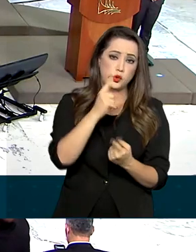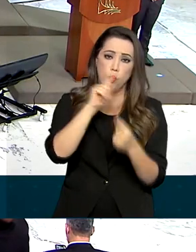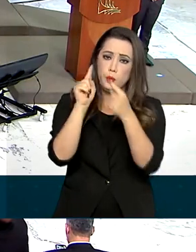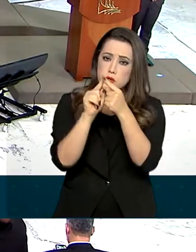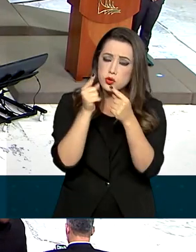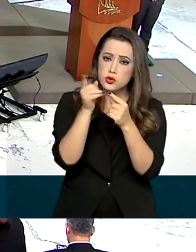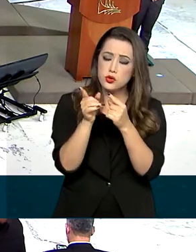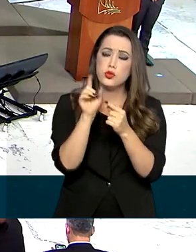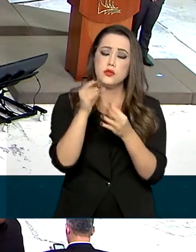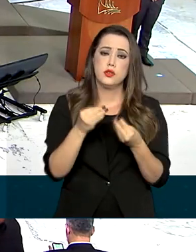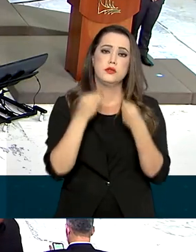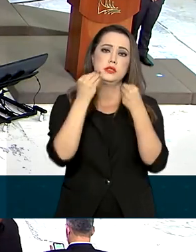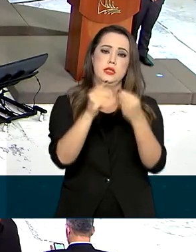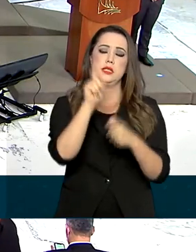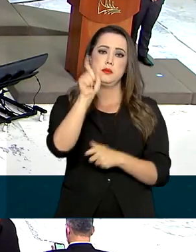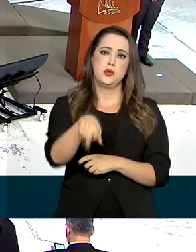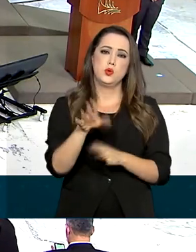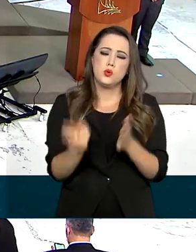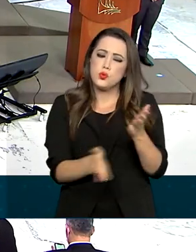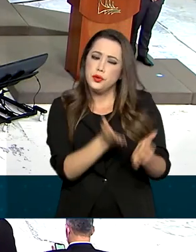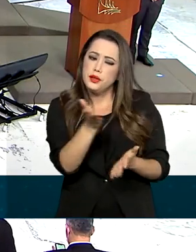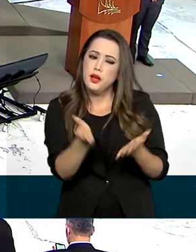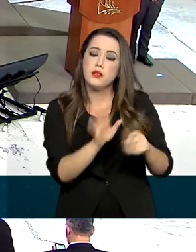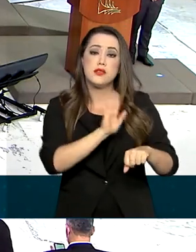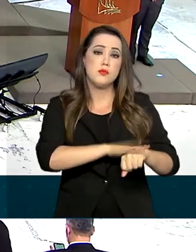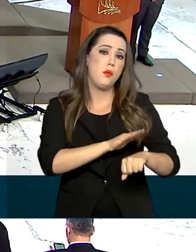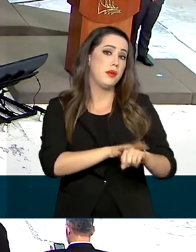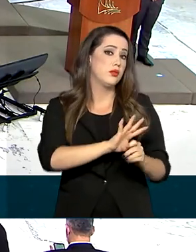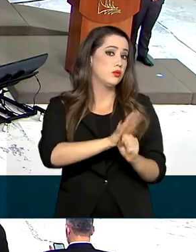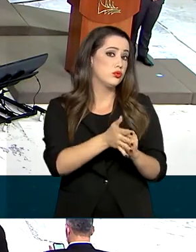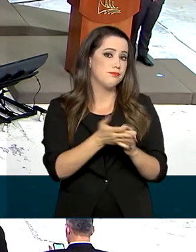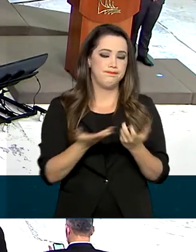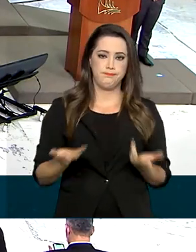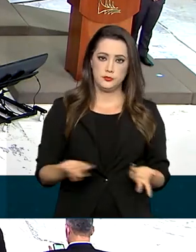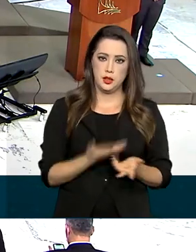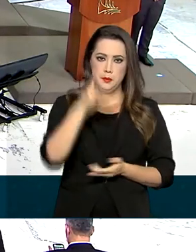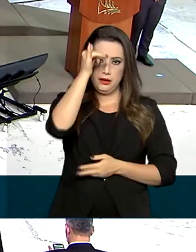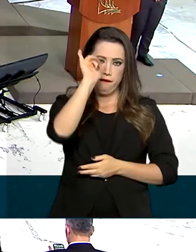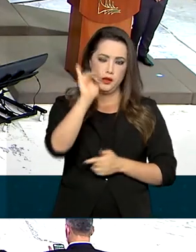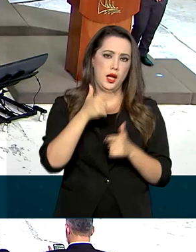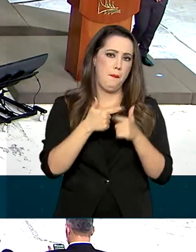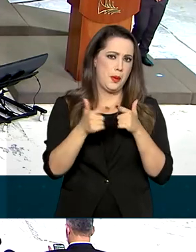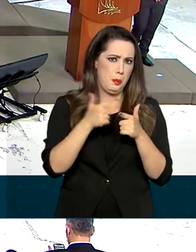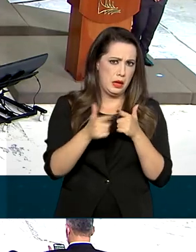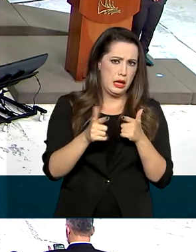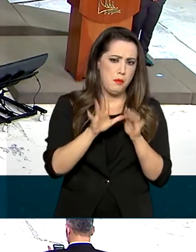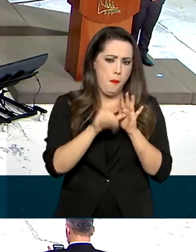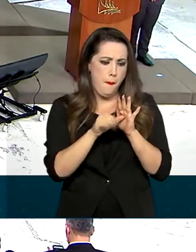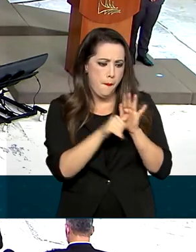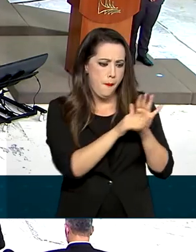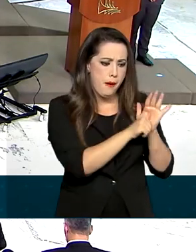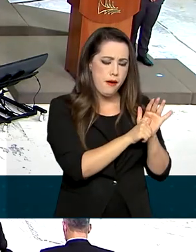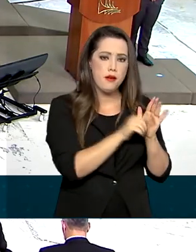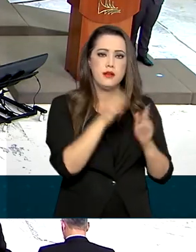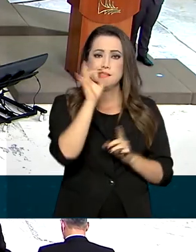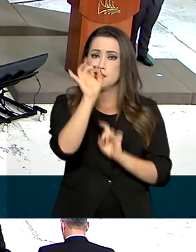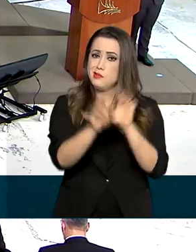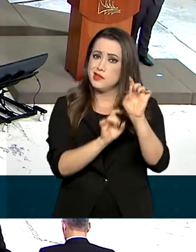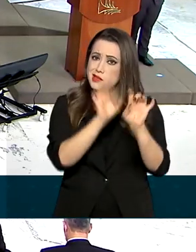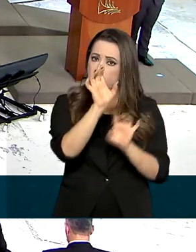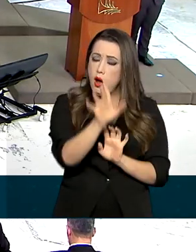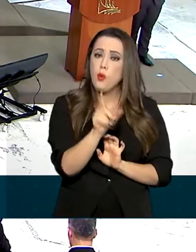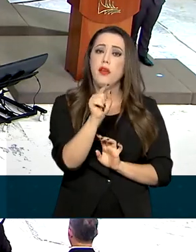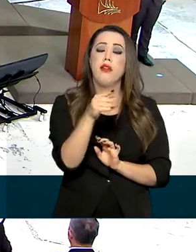para garantir aos mais velhos assistência durante a pandemia. E para evitar golpes financeiros, em especial os bancários, que cresceram